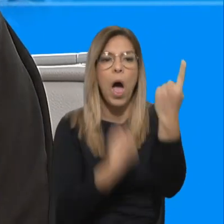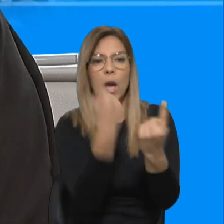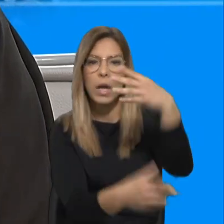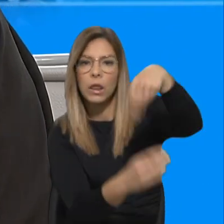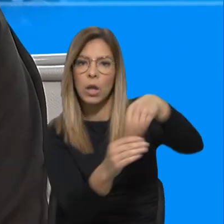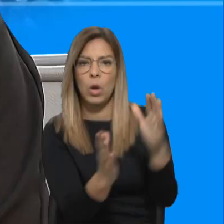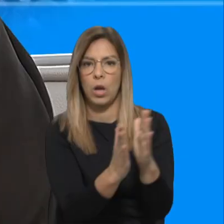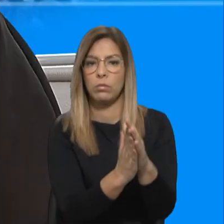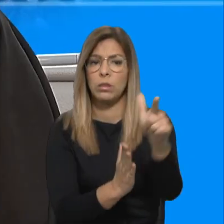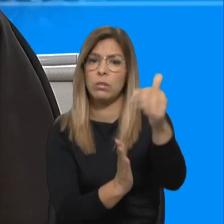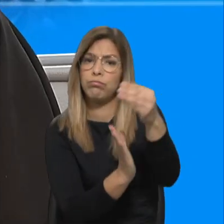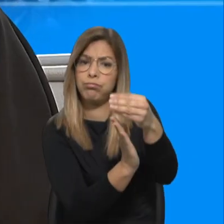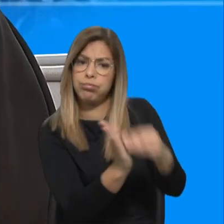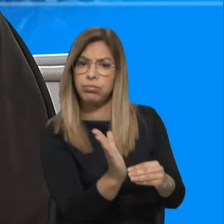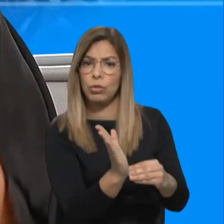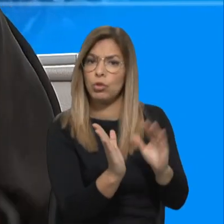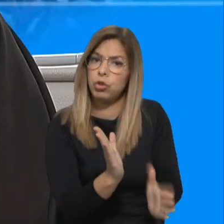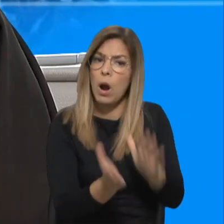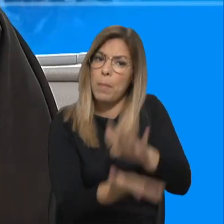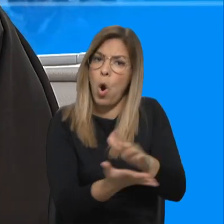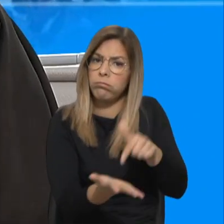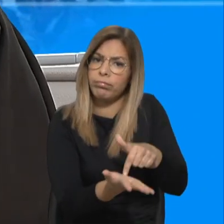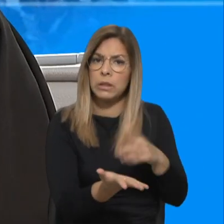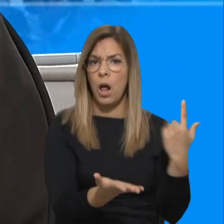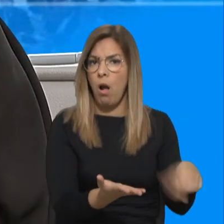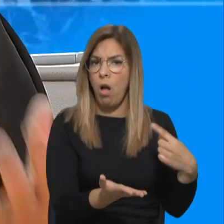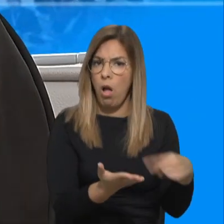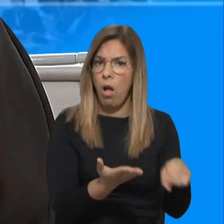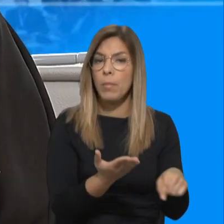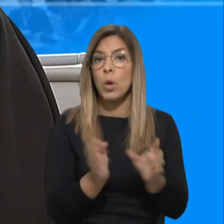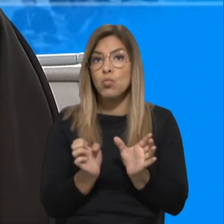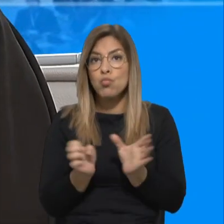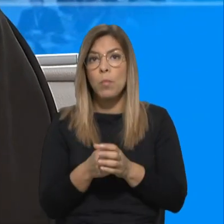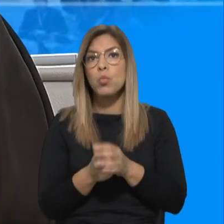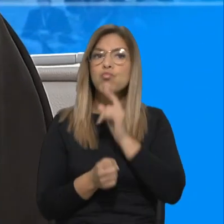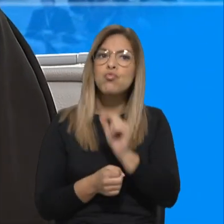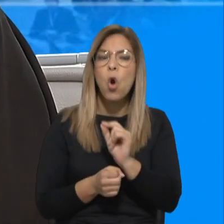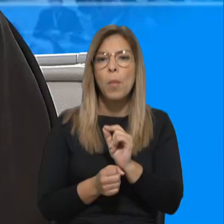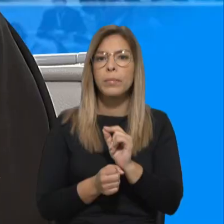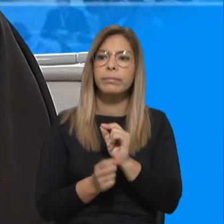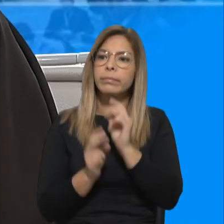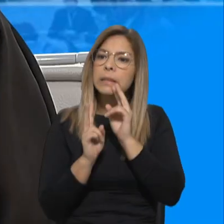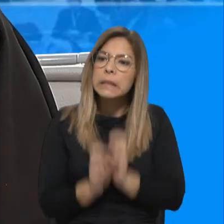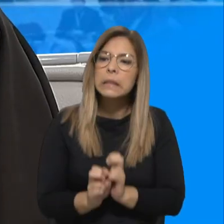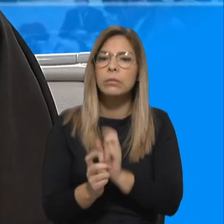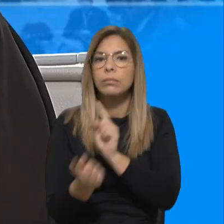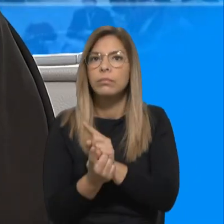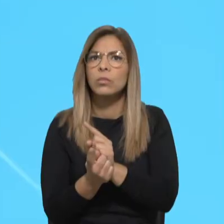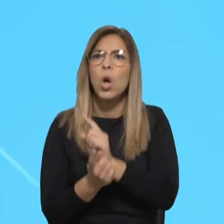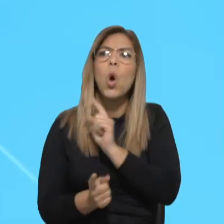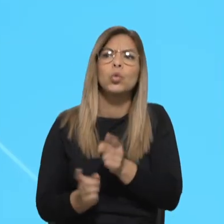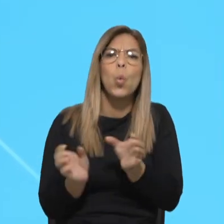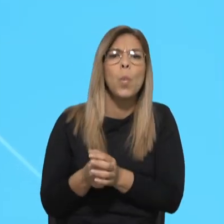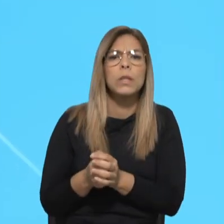relato está documentado, está escrito. E, portanto, esta primeira comissão de instrução, que tem um nome assim um bocadinho, às vezes, assustador, o que é isso de uma comissão